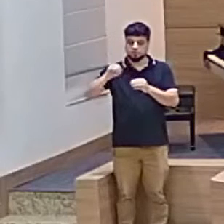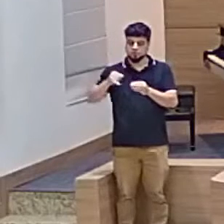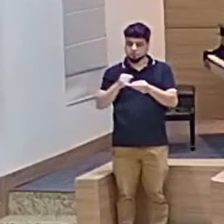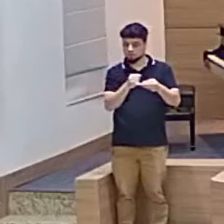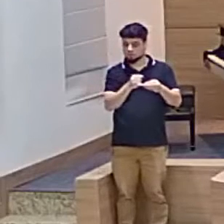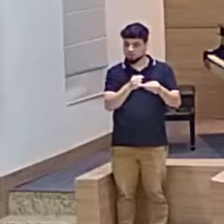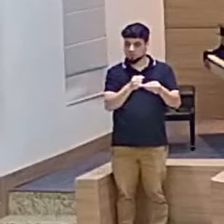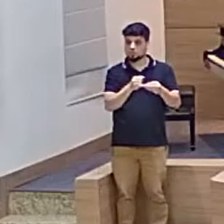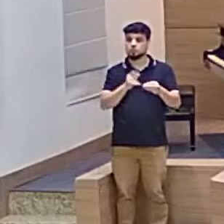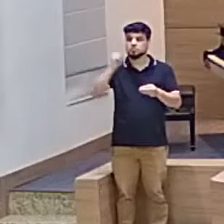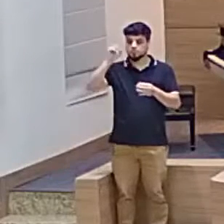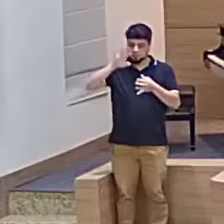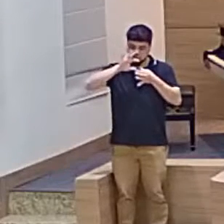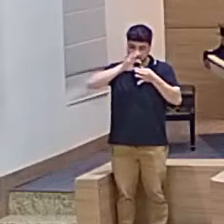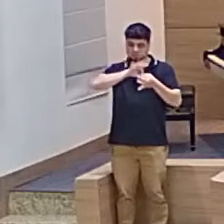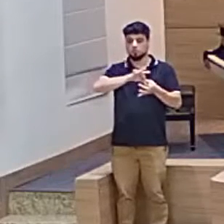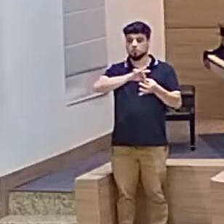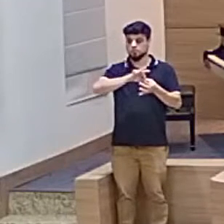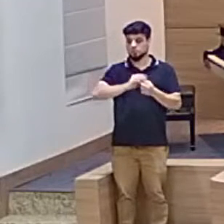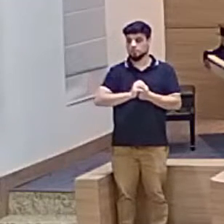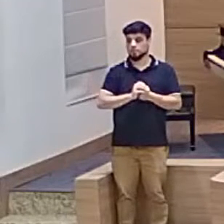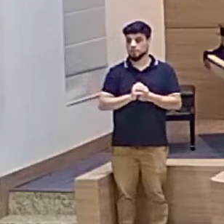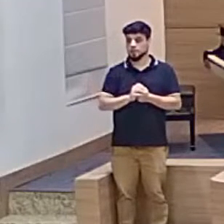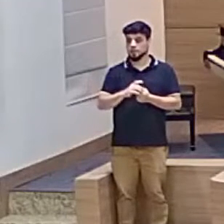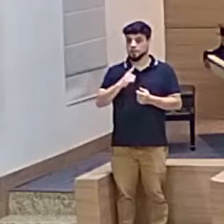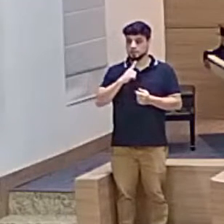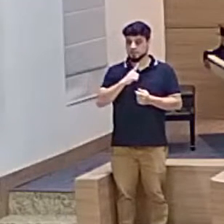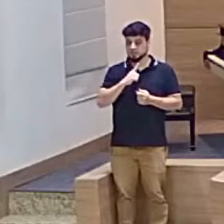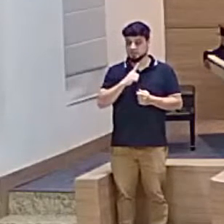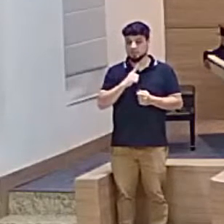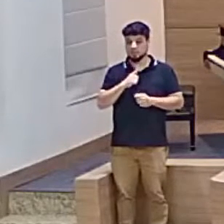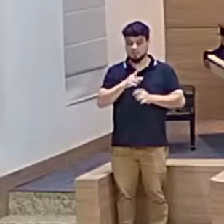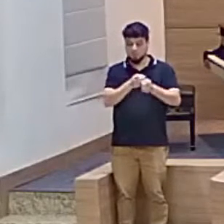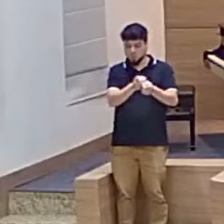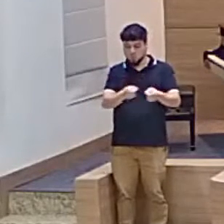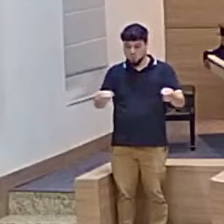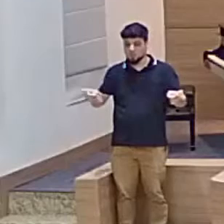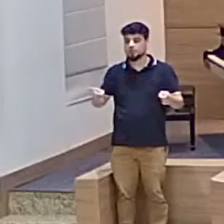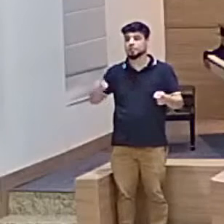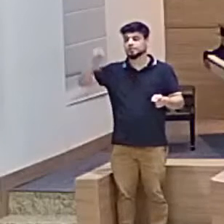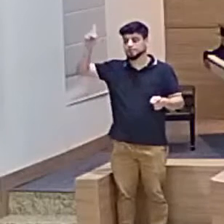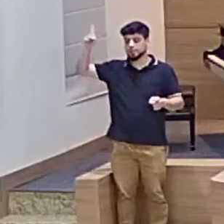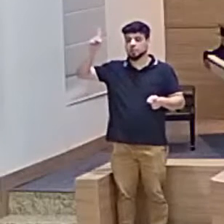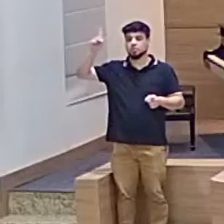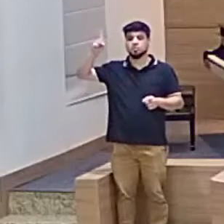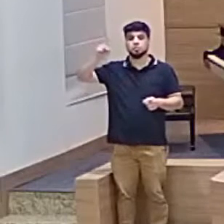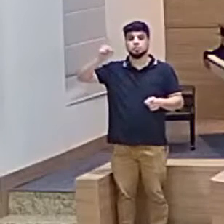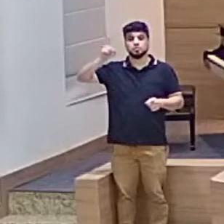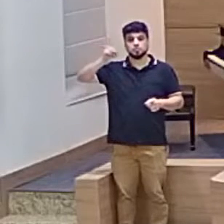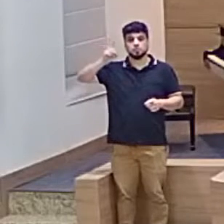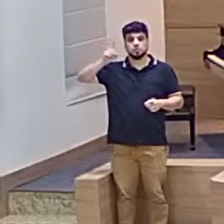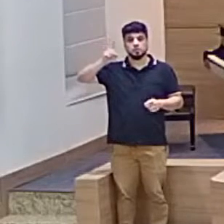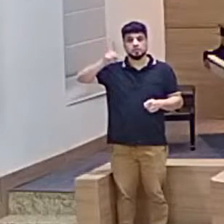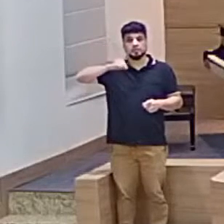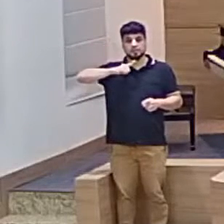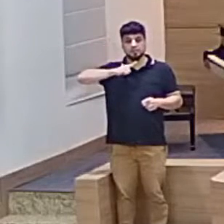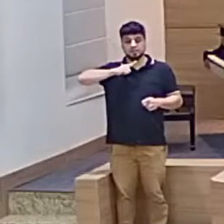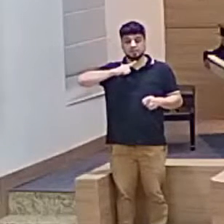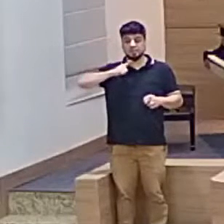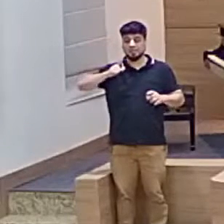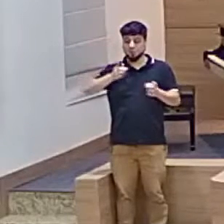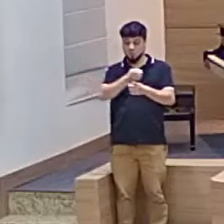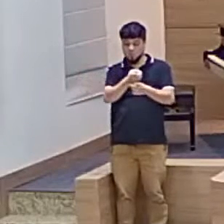vida do povo de Israel não mandando uma coluna de nuvem durante o dia o dia que naquele deserto